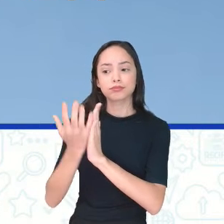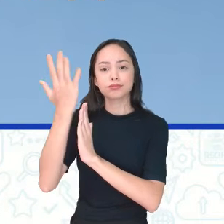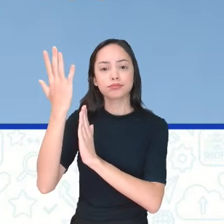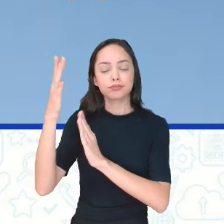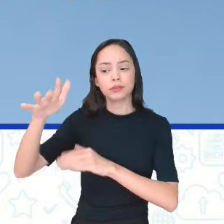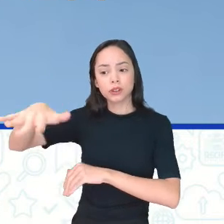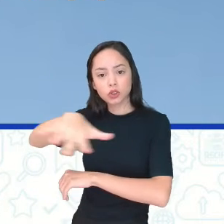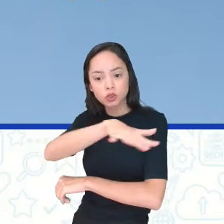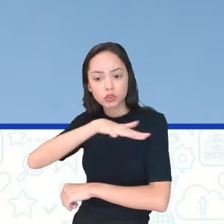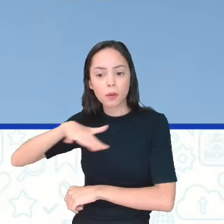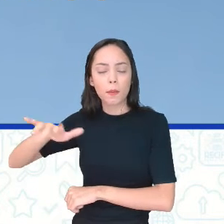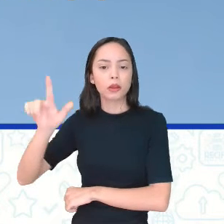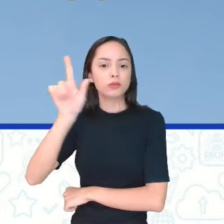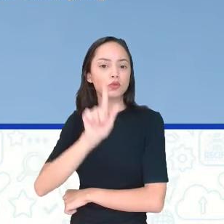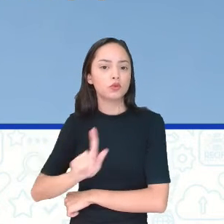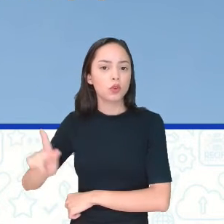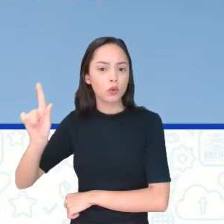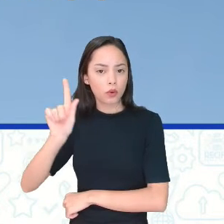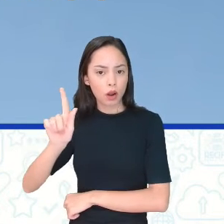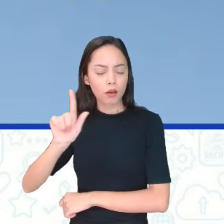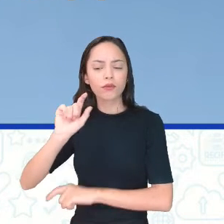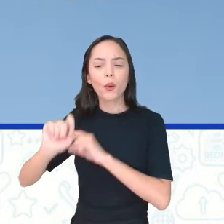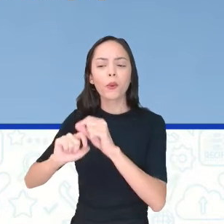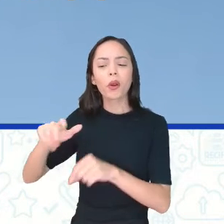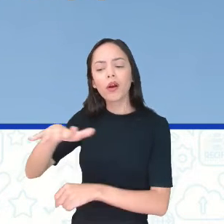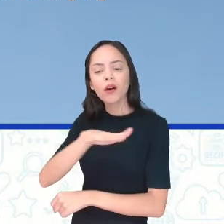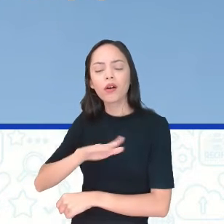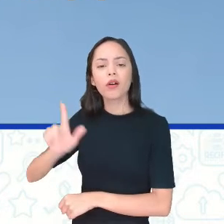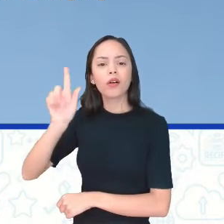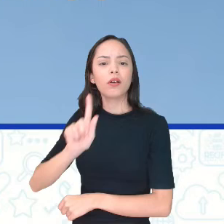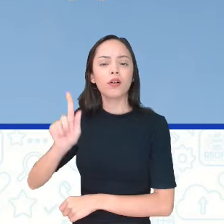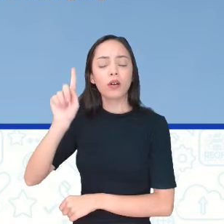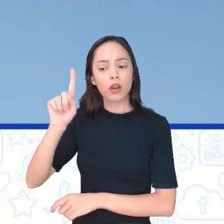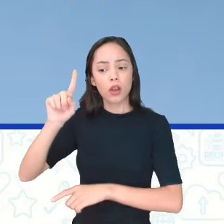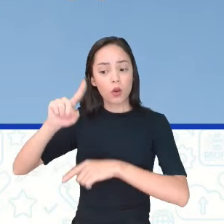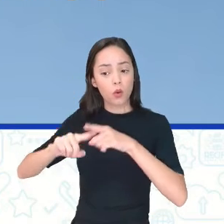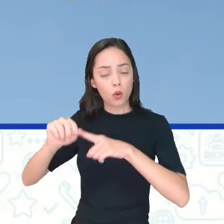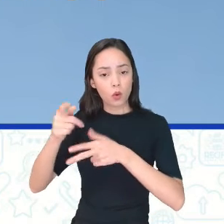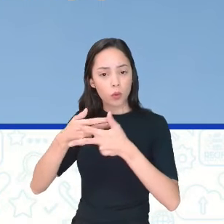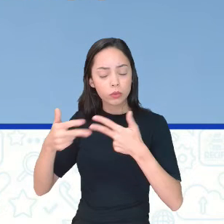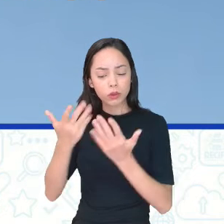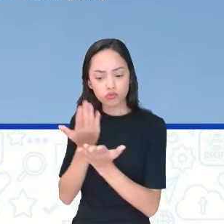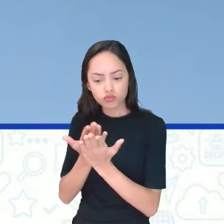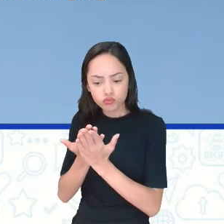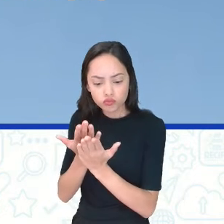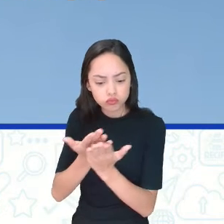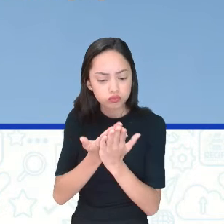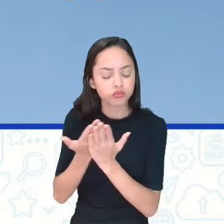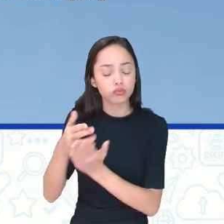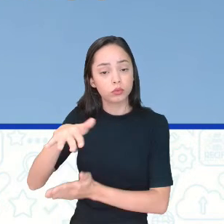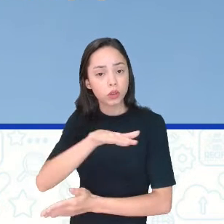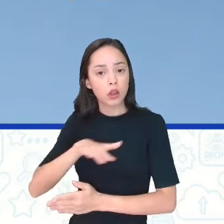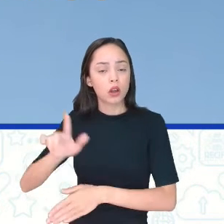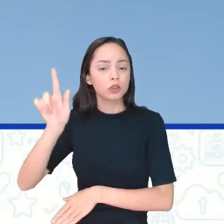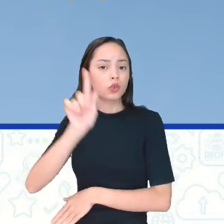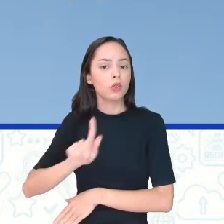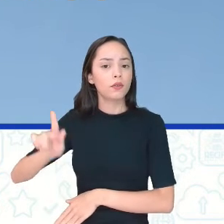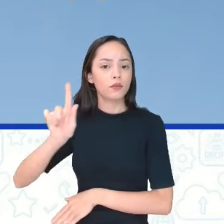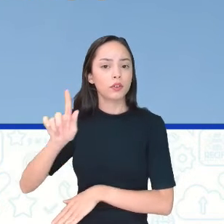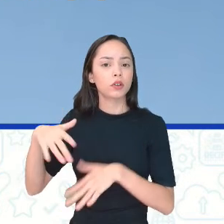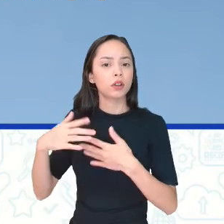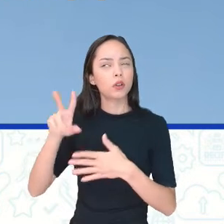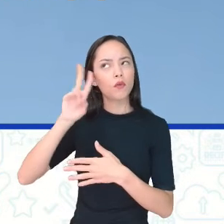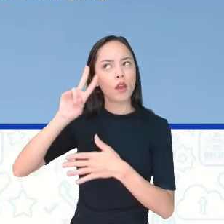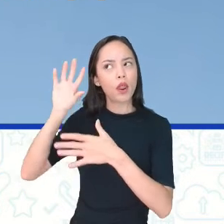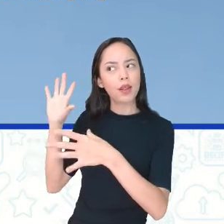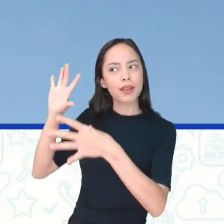geográfico. O espaço geográfico é o objeto de estudo da geografia. Né? E a gente vai relembrar esse conceito